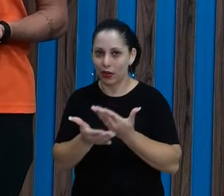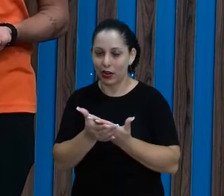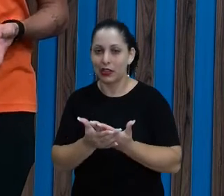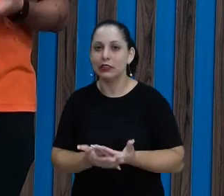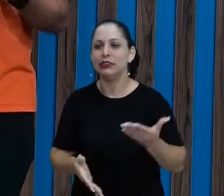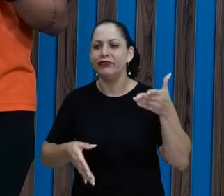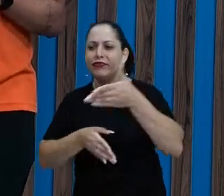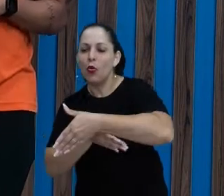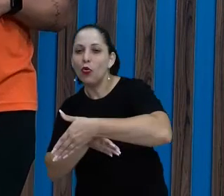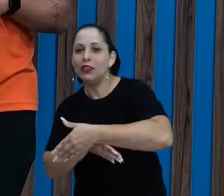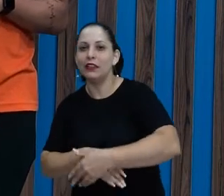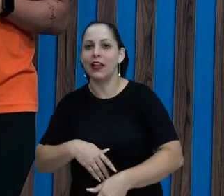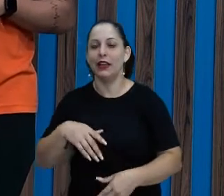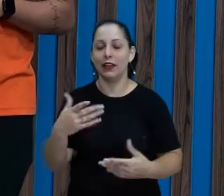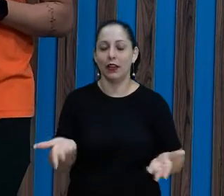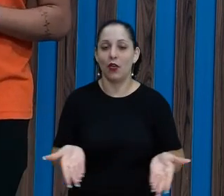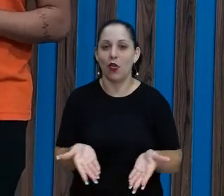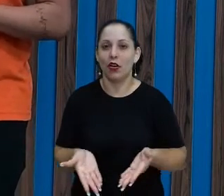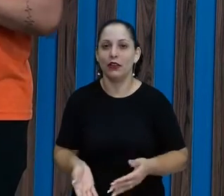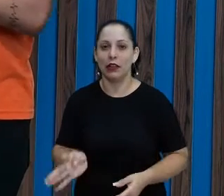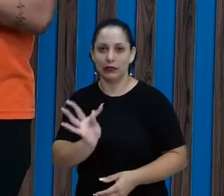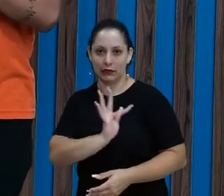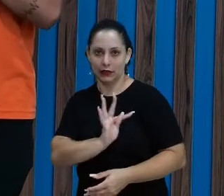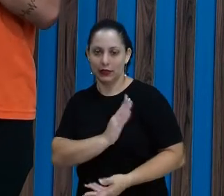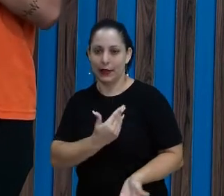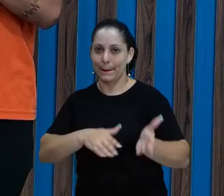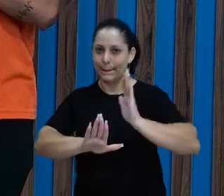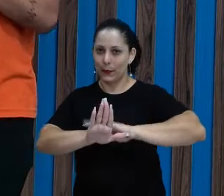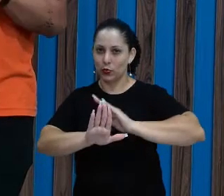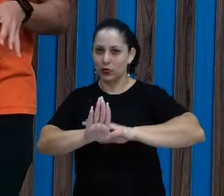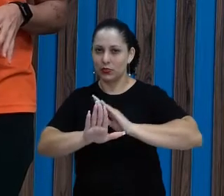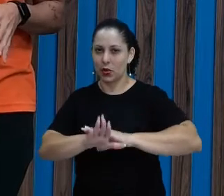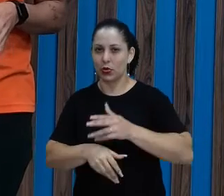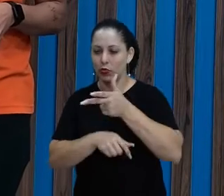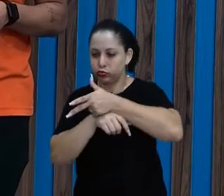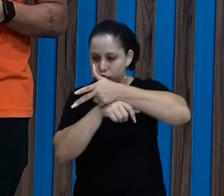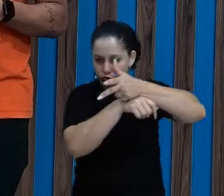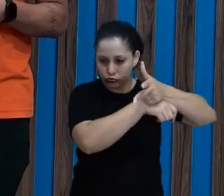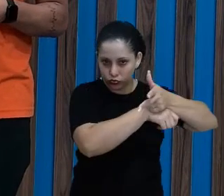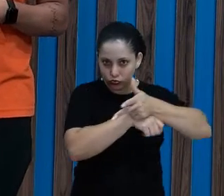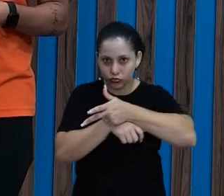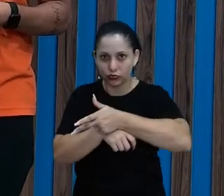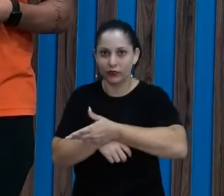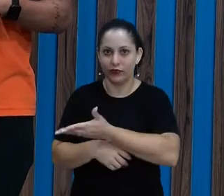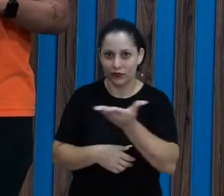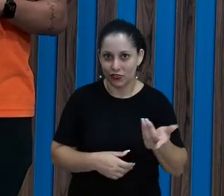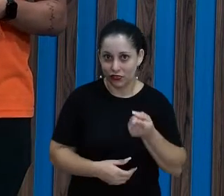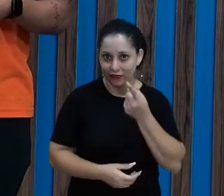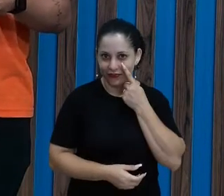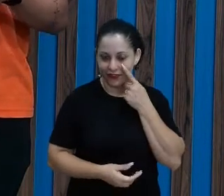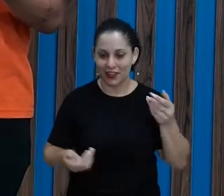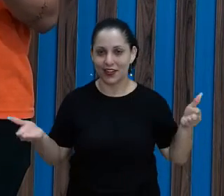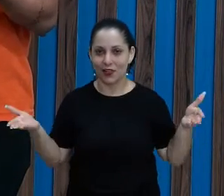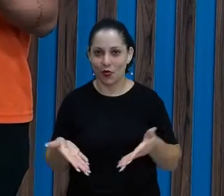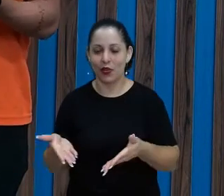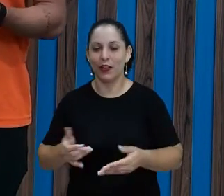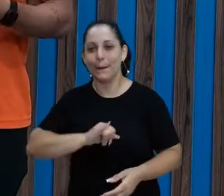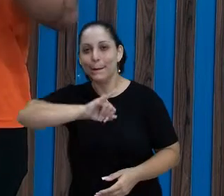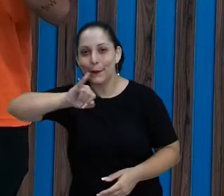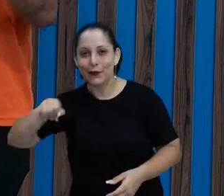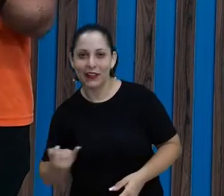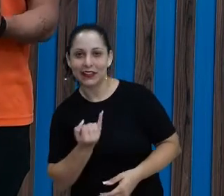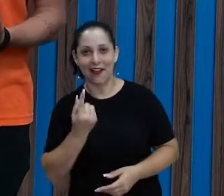gente foi, Deivinho, que está ali agora na produção, que captou essas imagens incríveis que vocês vão ver agora. Então, aproveitem